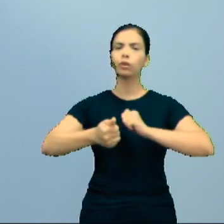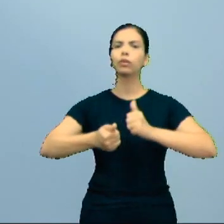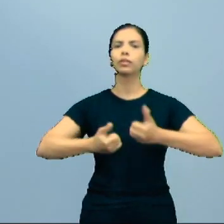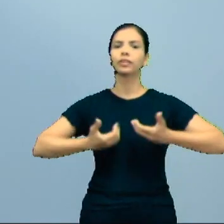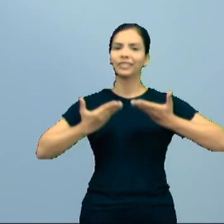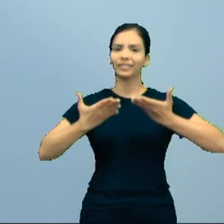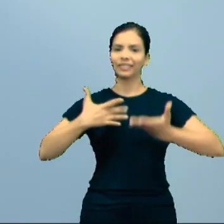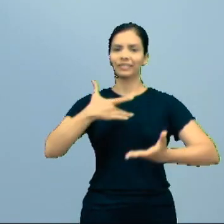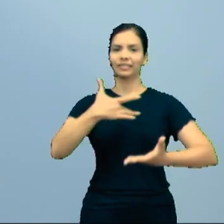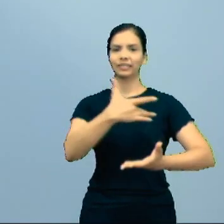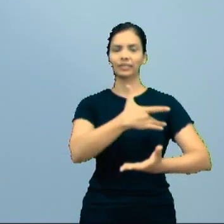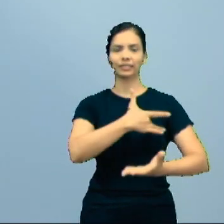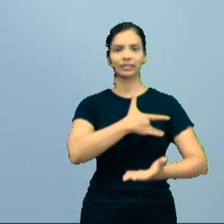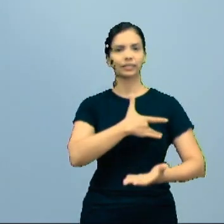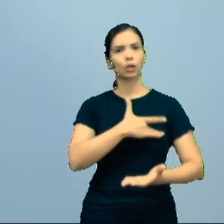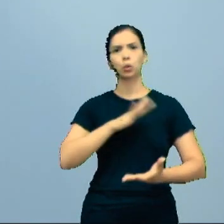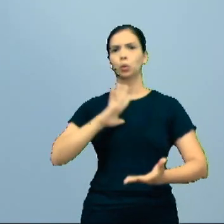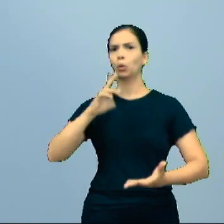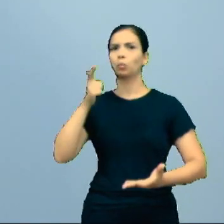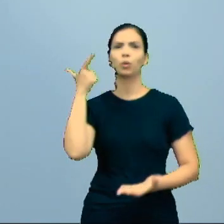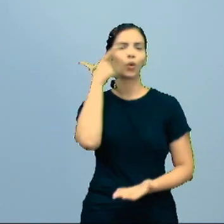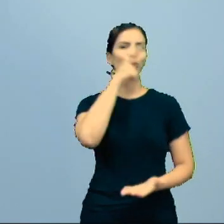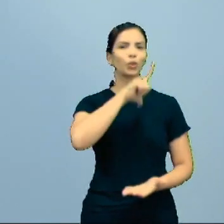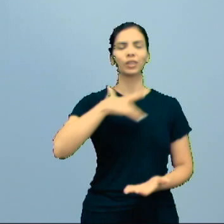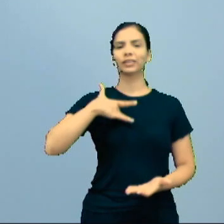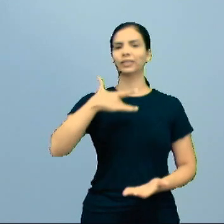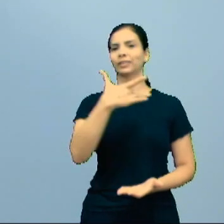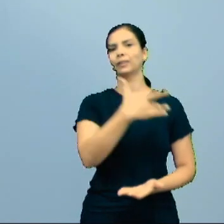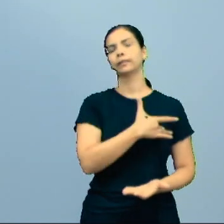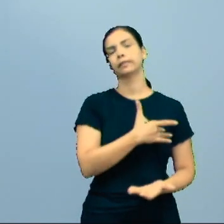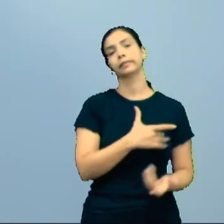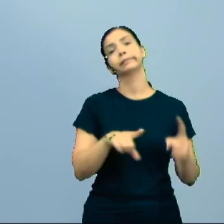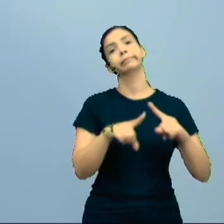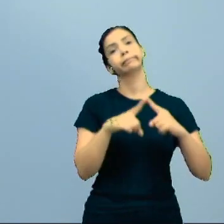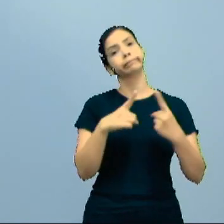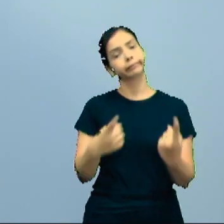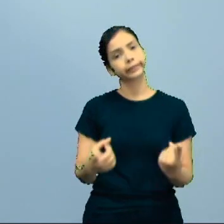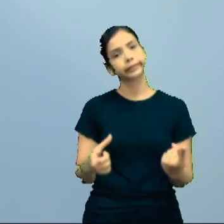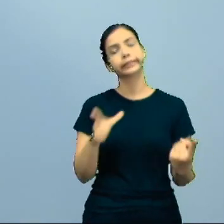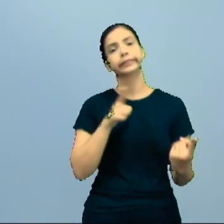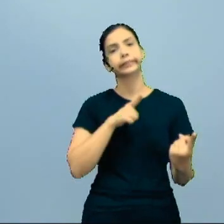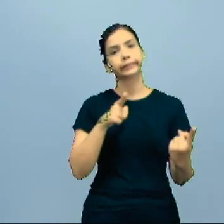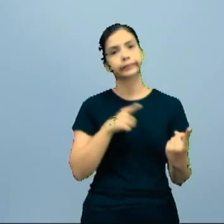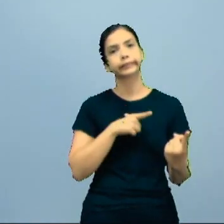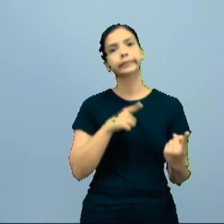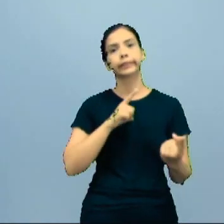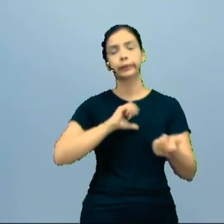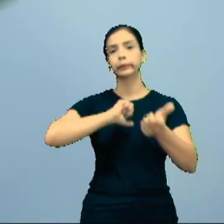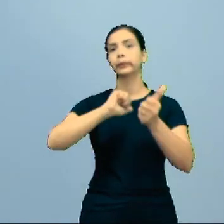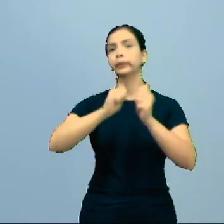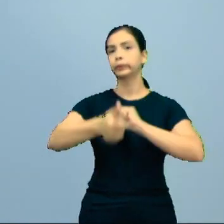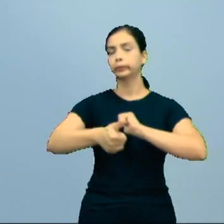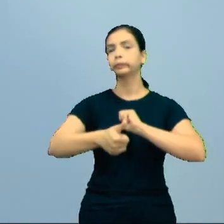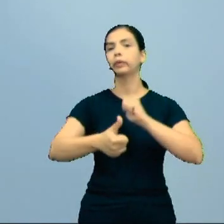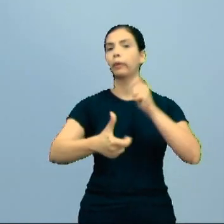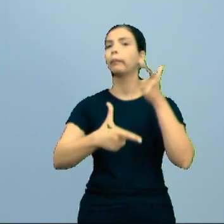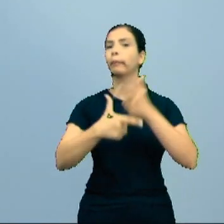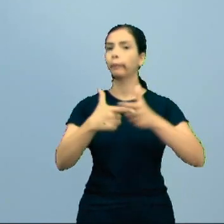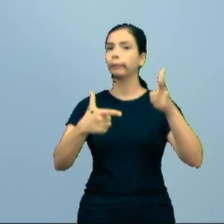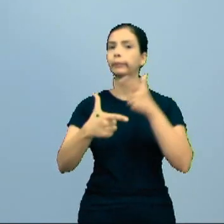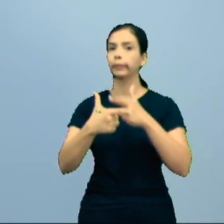a maioria dos atletas ganha em qualidade de vida e em saúde, mas também existem casos que o esporte gera problemas de